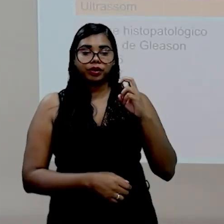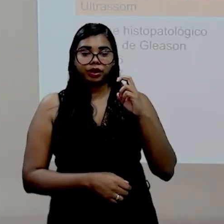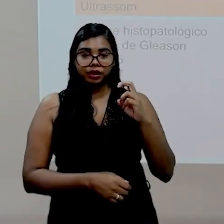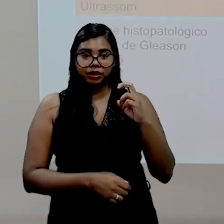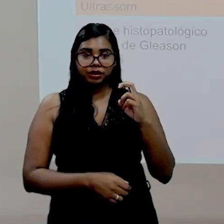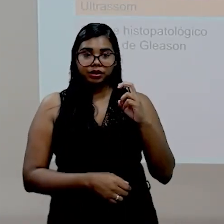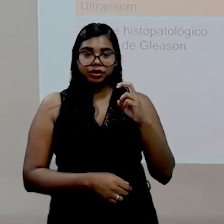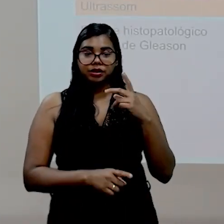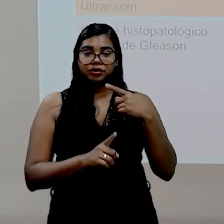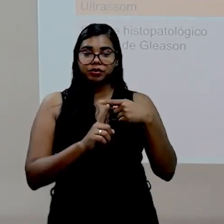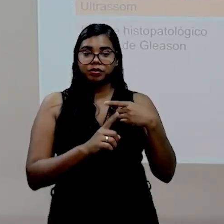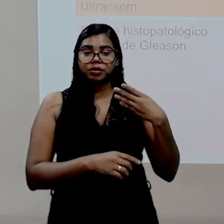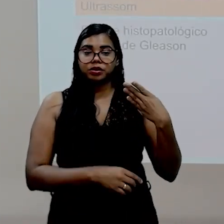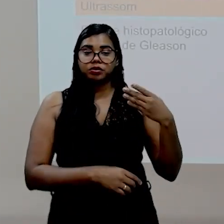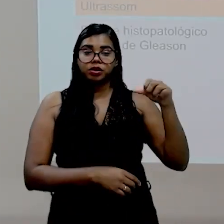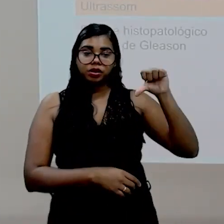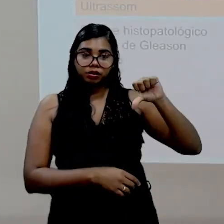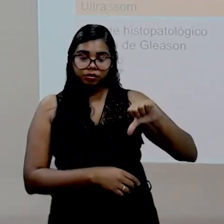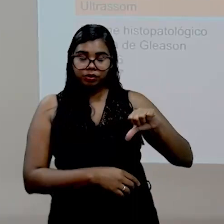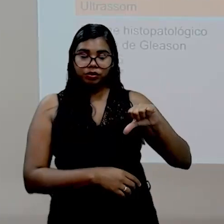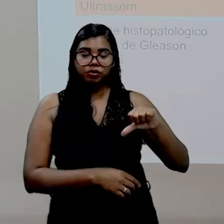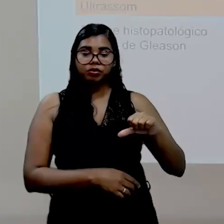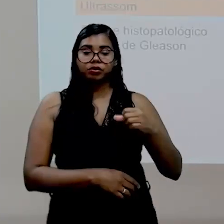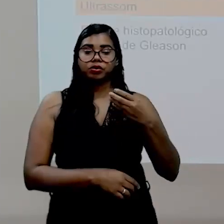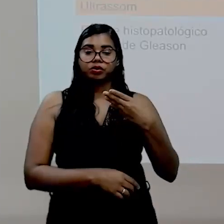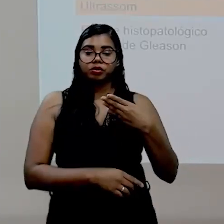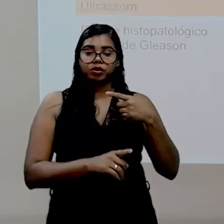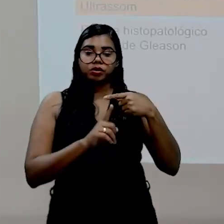5+4 é pior do que um 4+5.